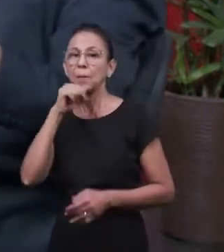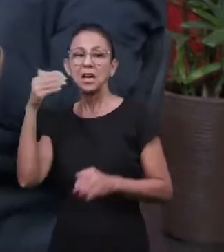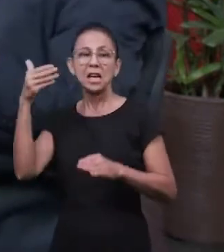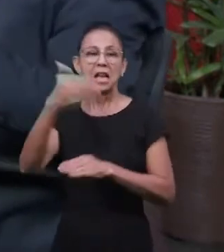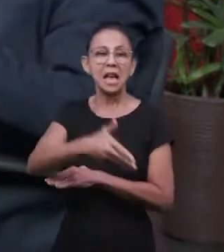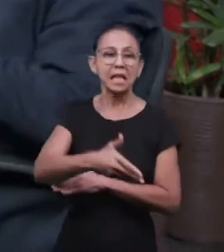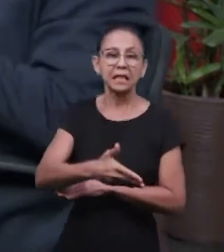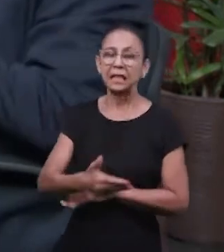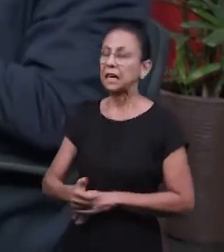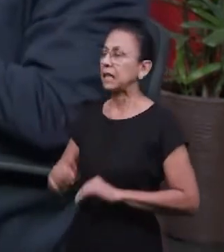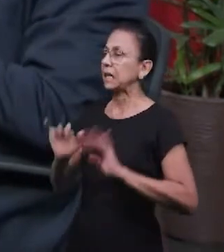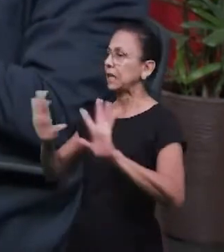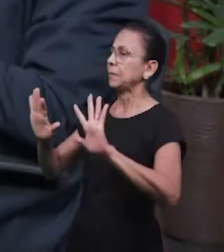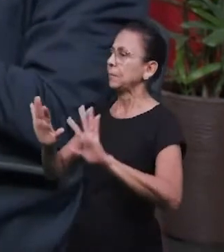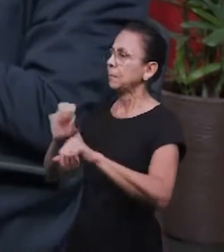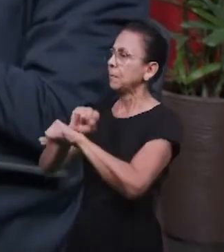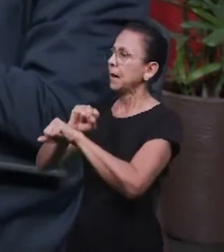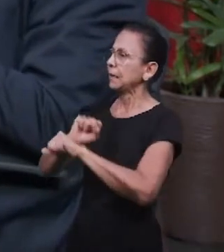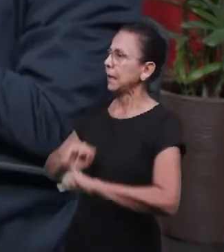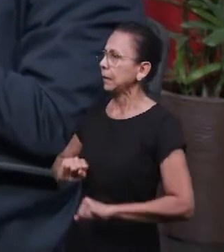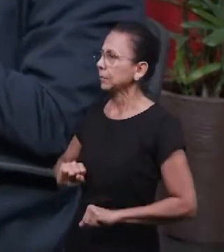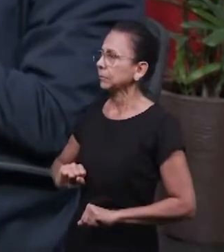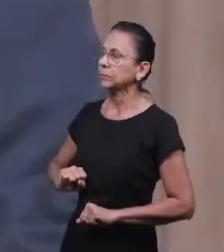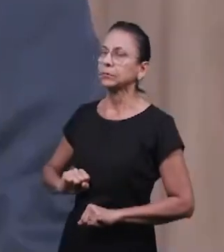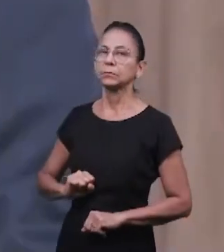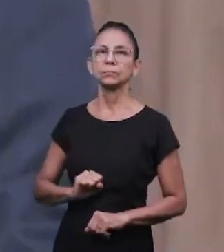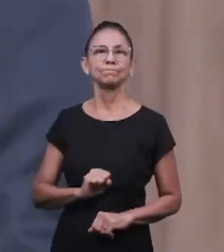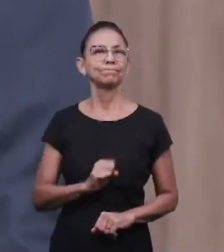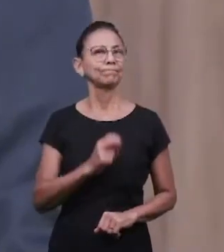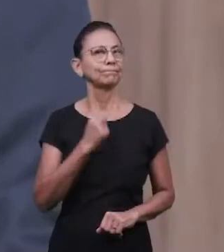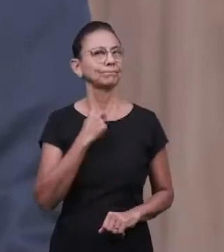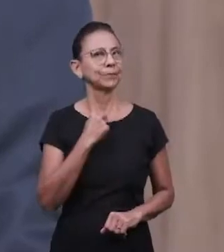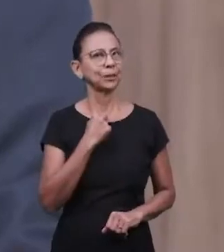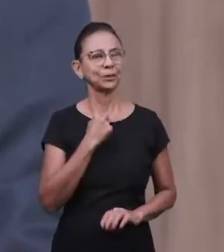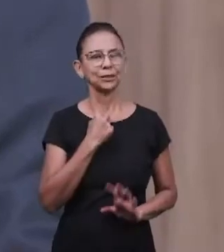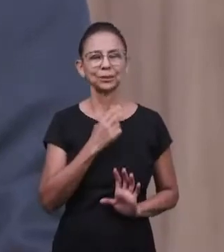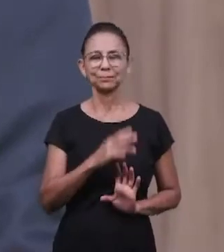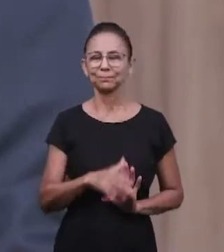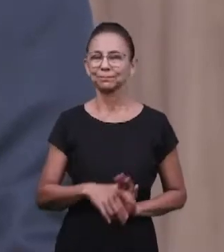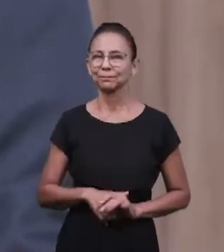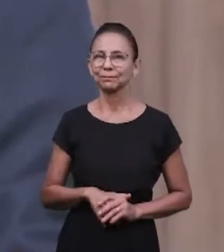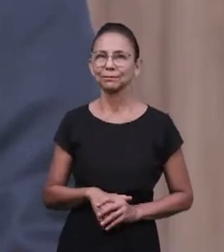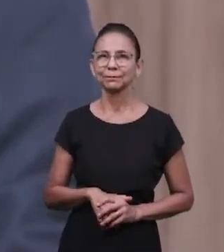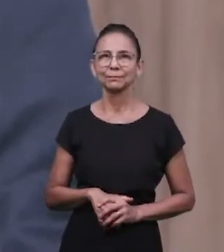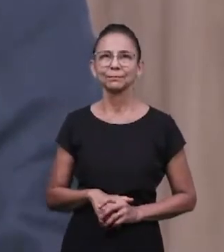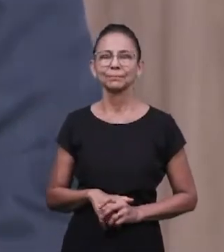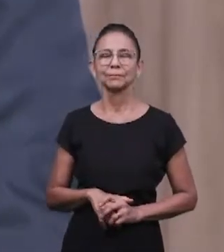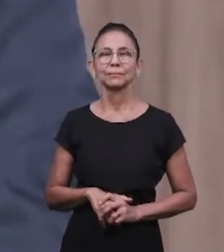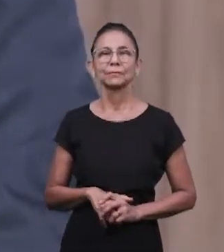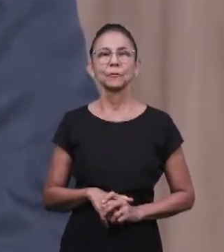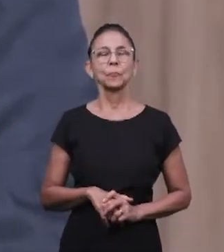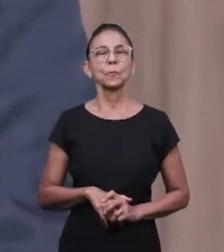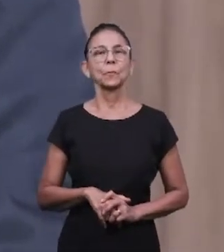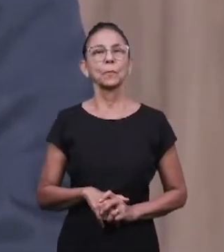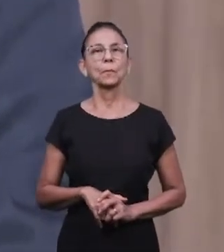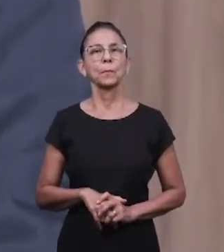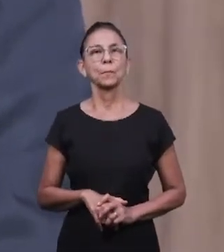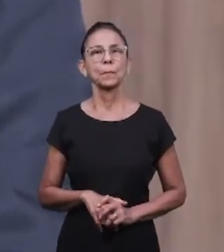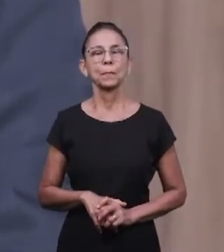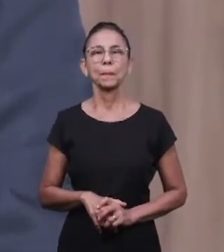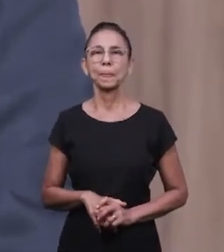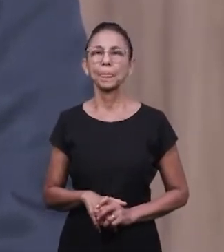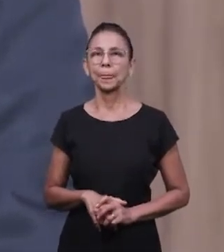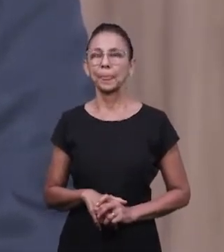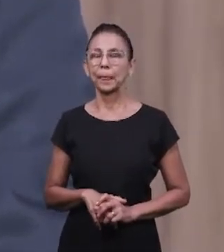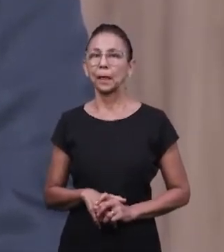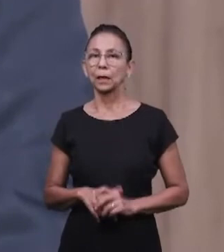você está arrumando um problema dentro de casa. Então você não pode fazer isso. E por último, tomar partido, por último, você tem que lembrar o